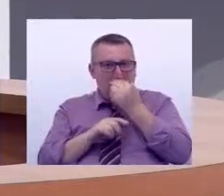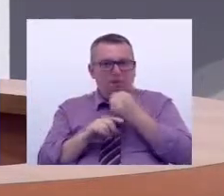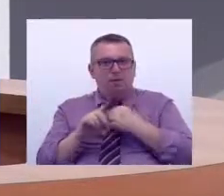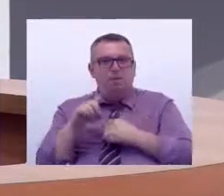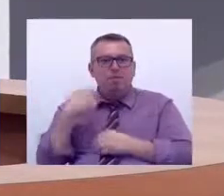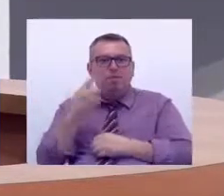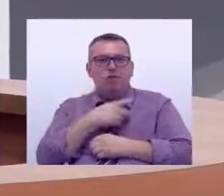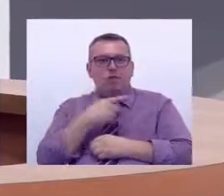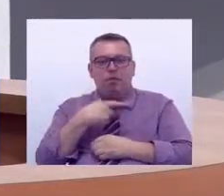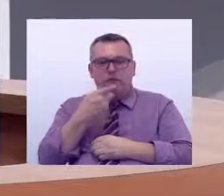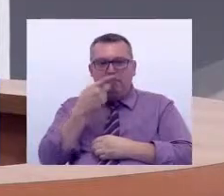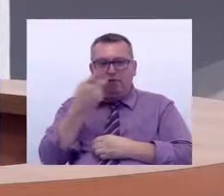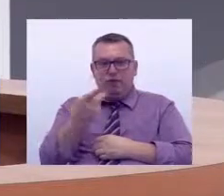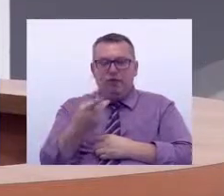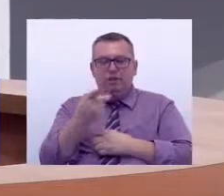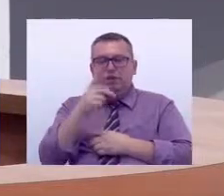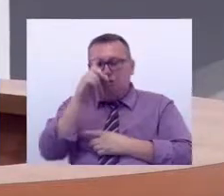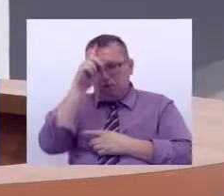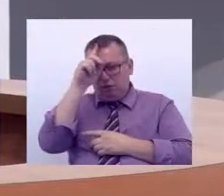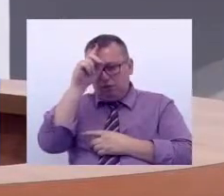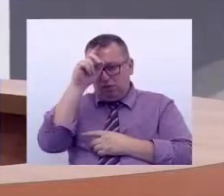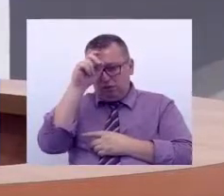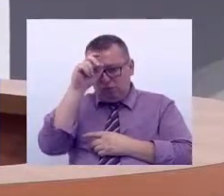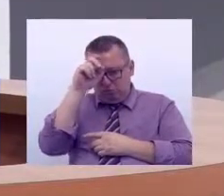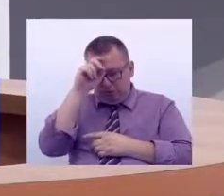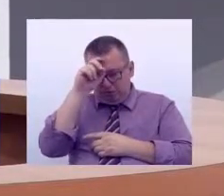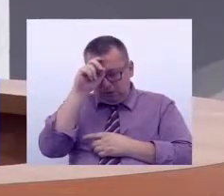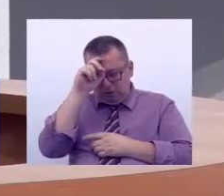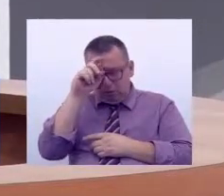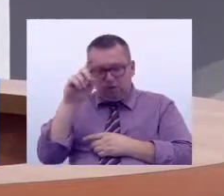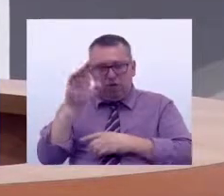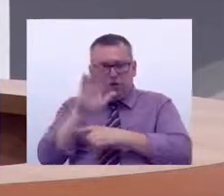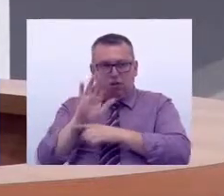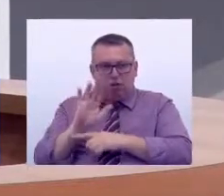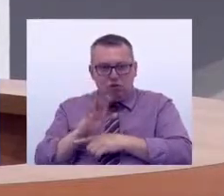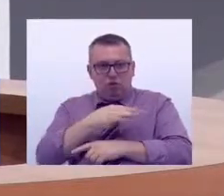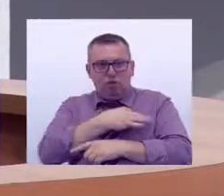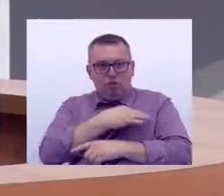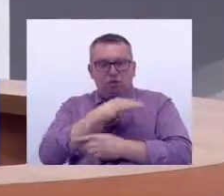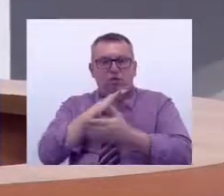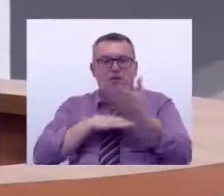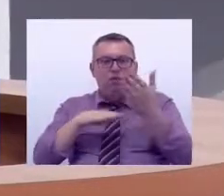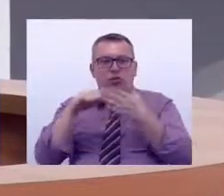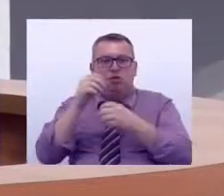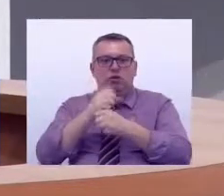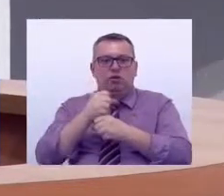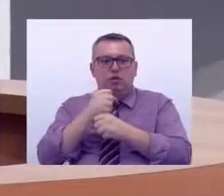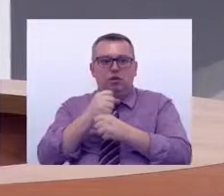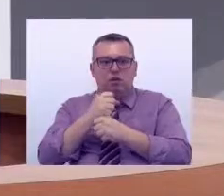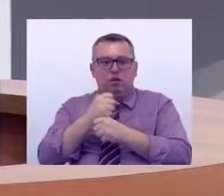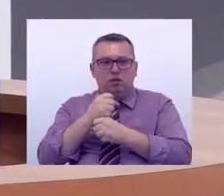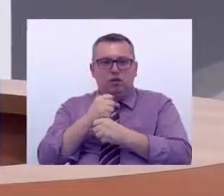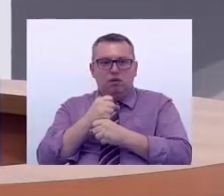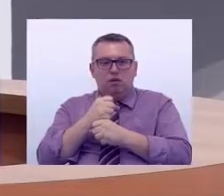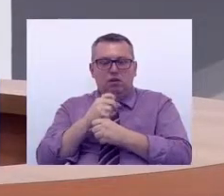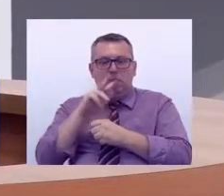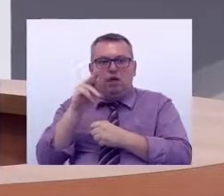nós estamos falando de uma instituição filantrópica em que todo ano, nobre vereador